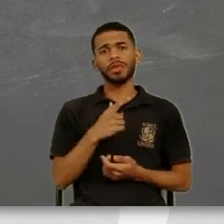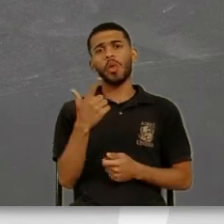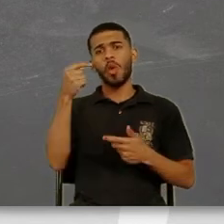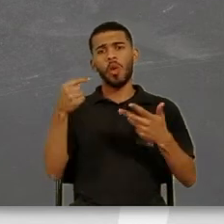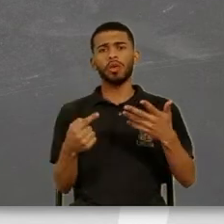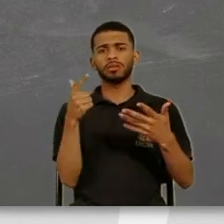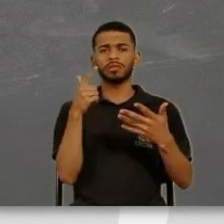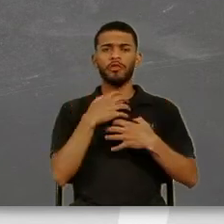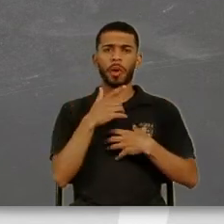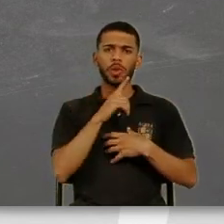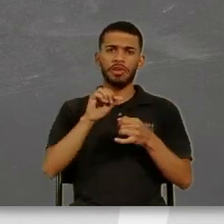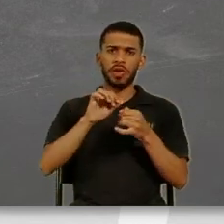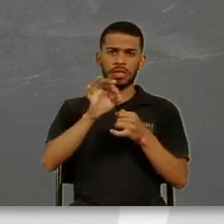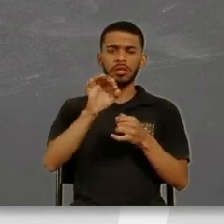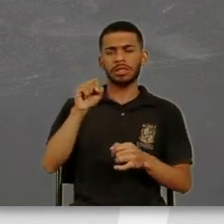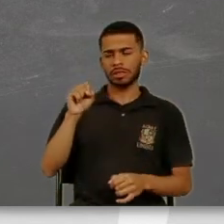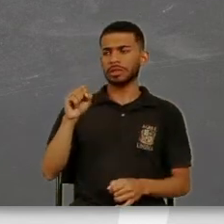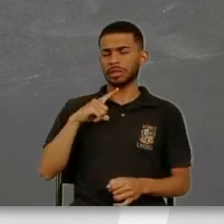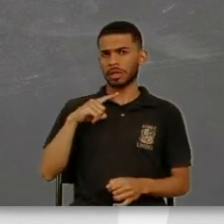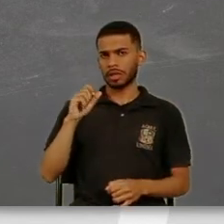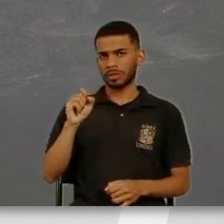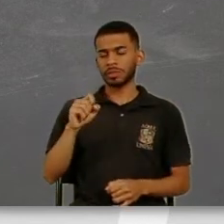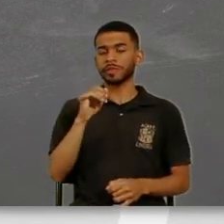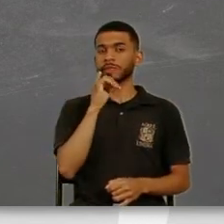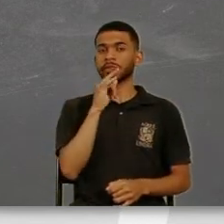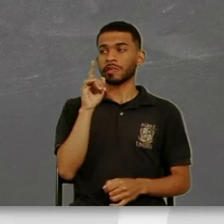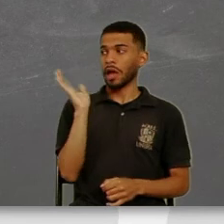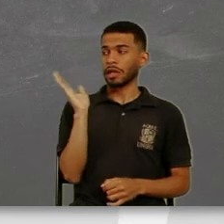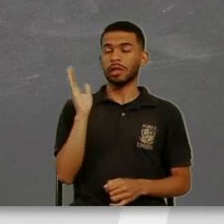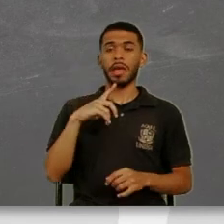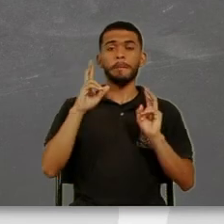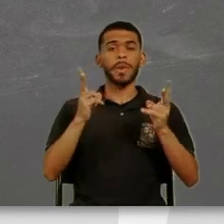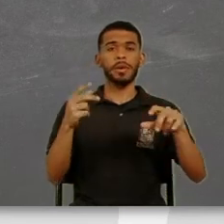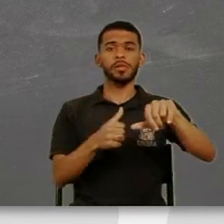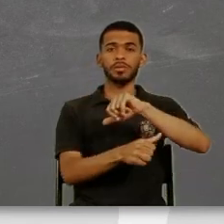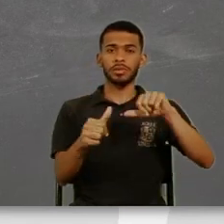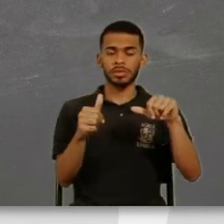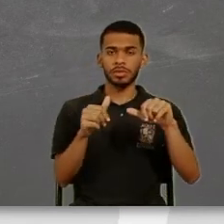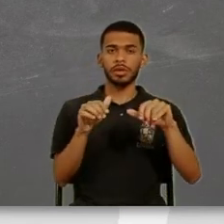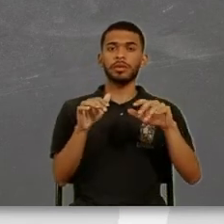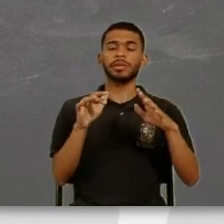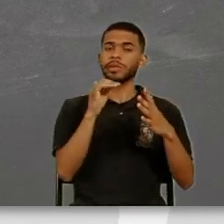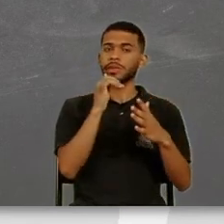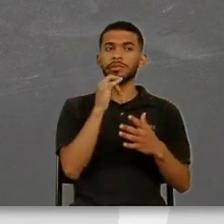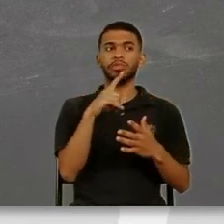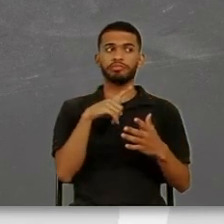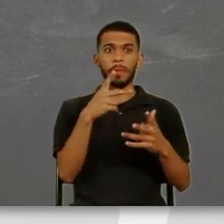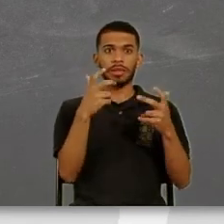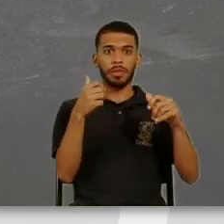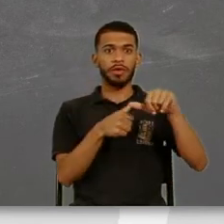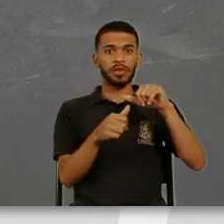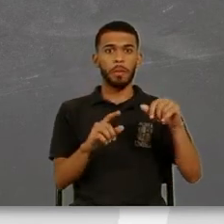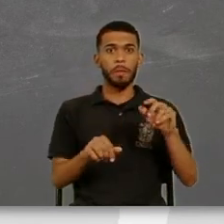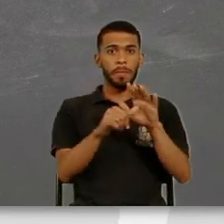de se fazer? Tem, tá? Aqui, ó, por exemplo, tem a mesma transformação. Eu estou vendo que a transformação do primeiro